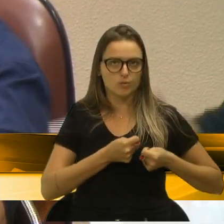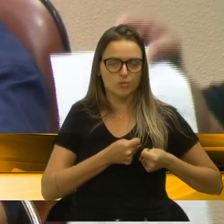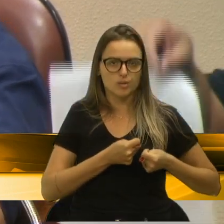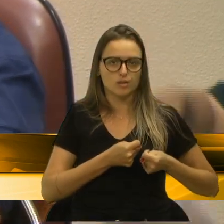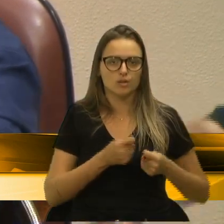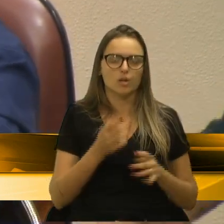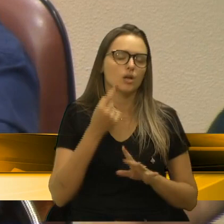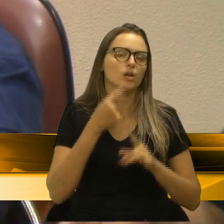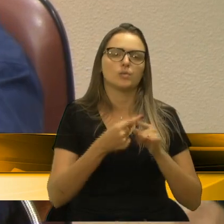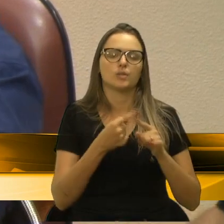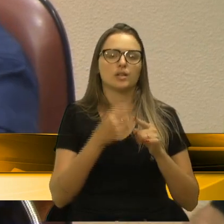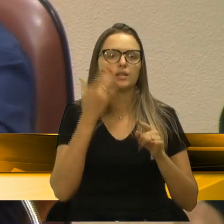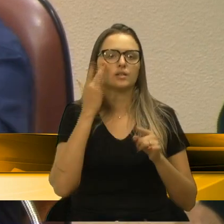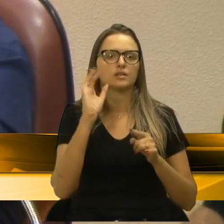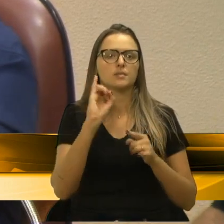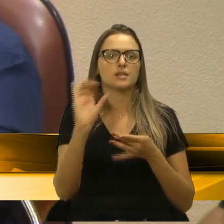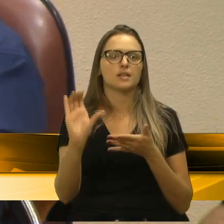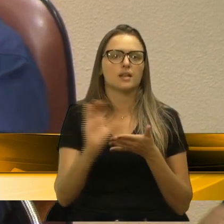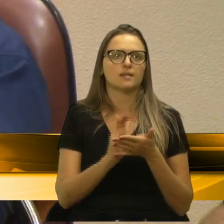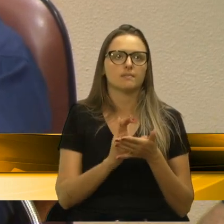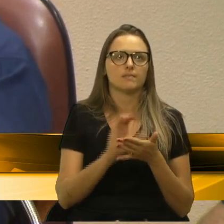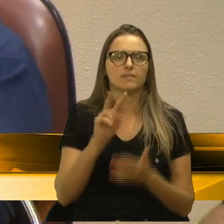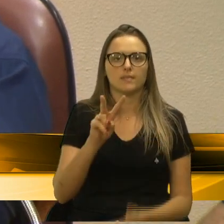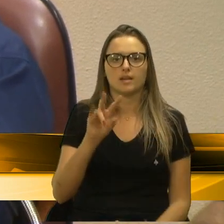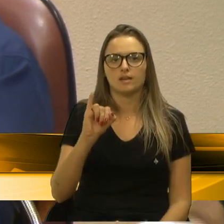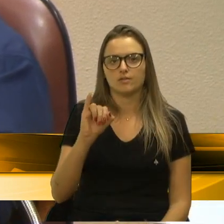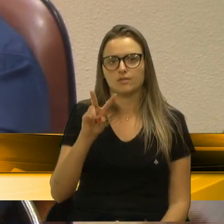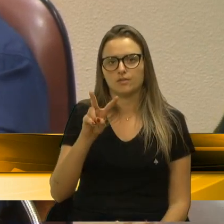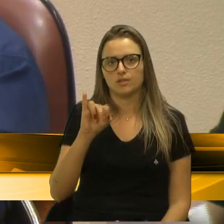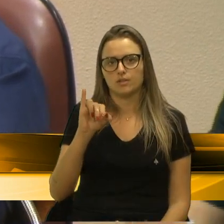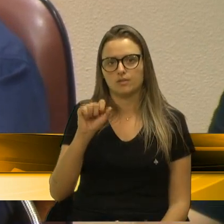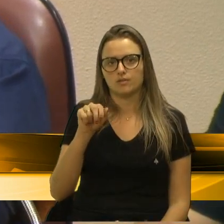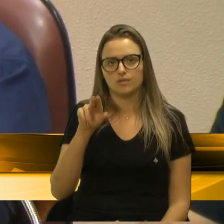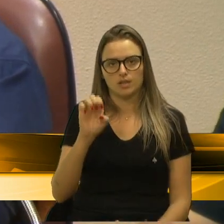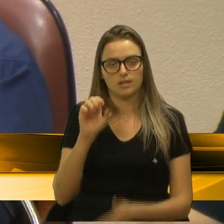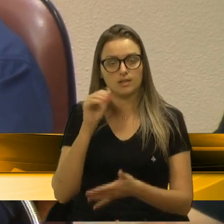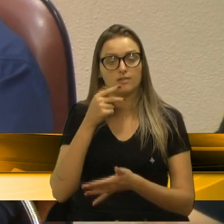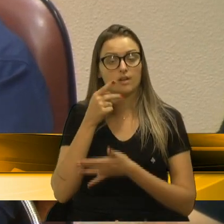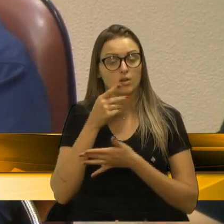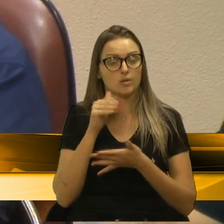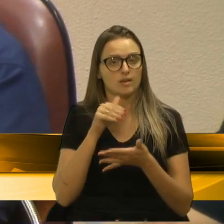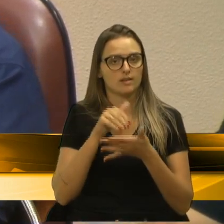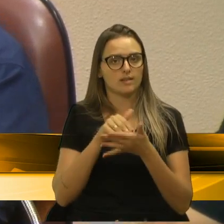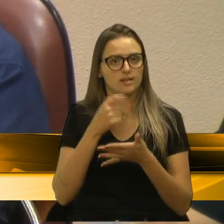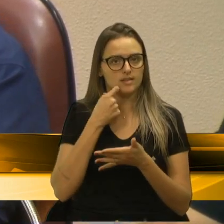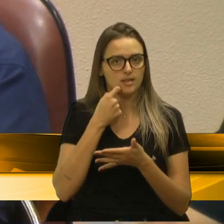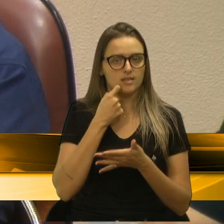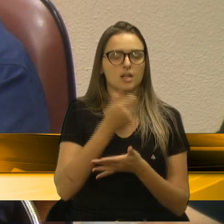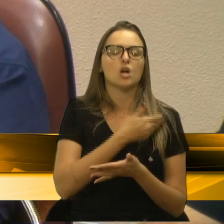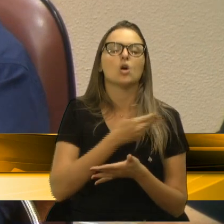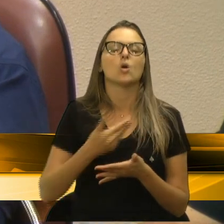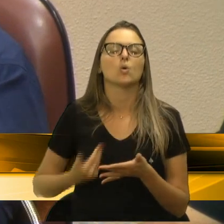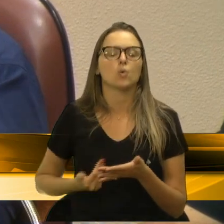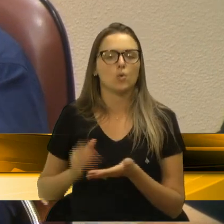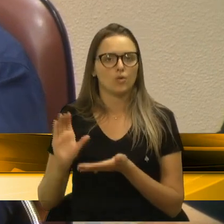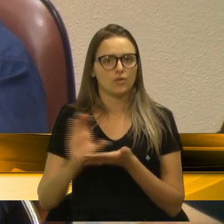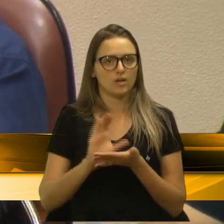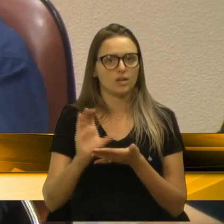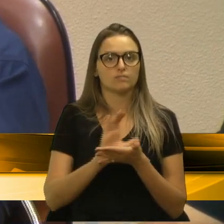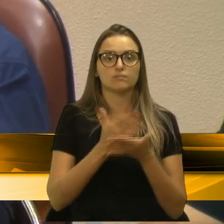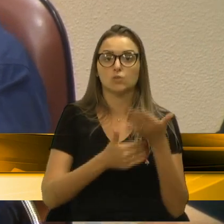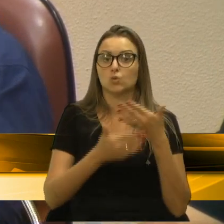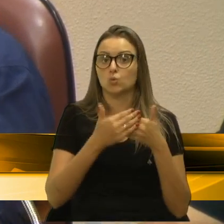não sabia se ia vir e tal. Aí a Viviane me passou que até sexta-feira o governo estará mandando, estará tudo